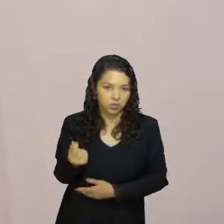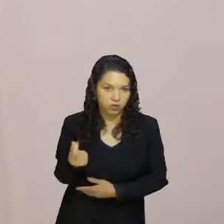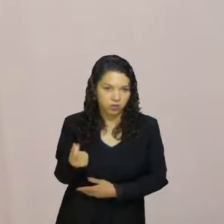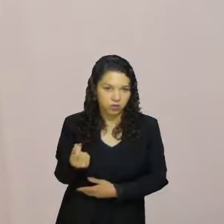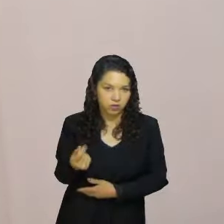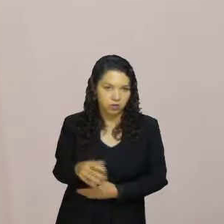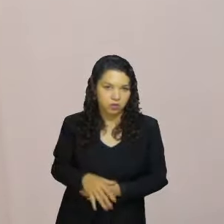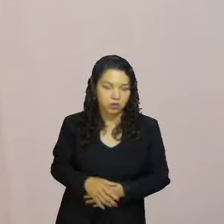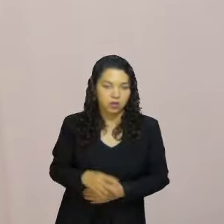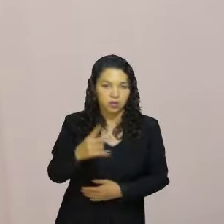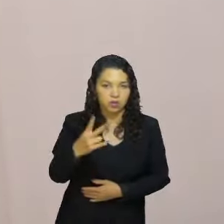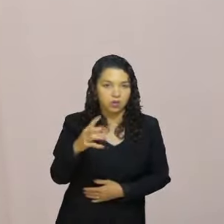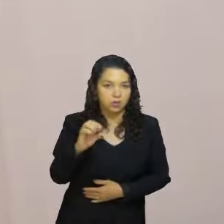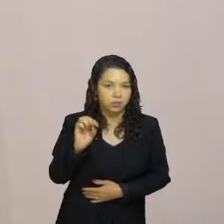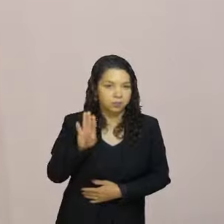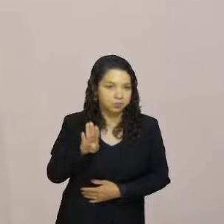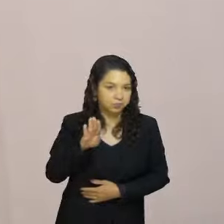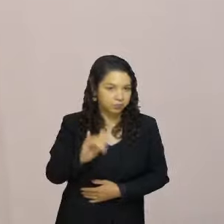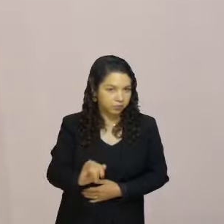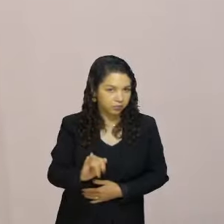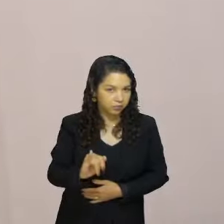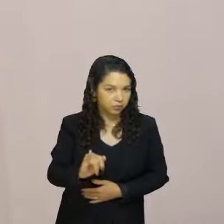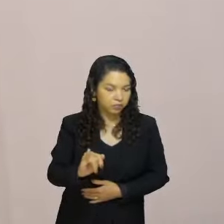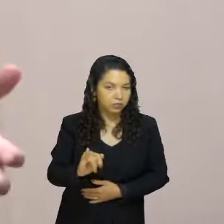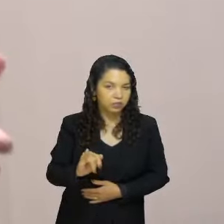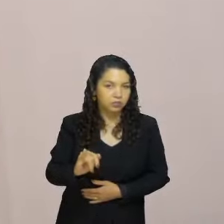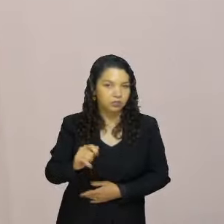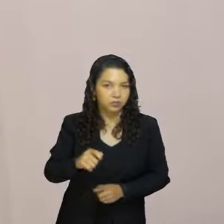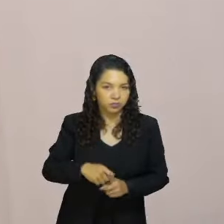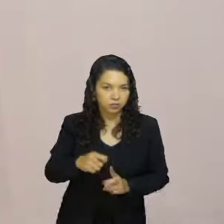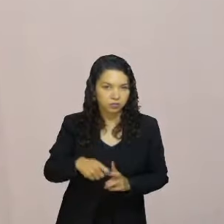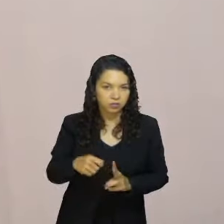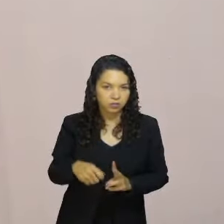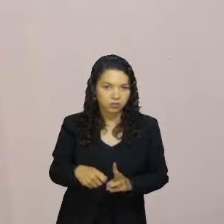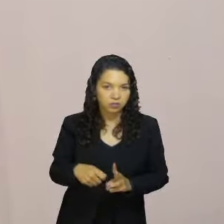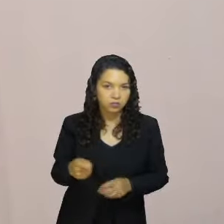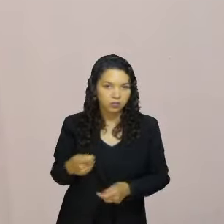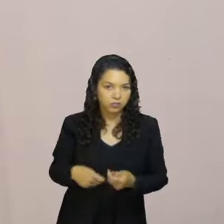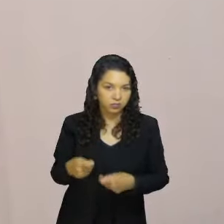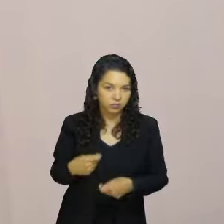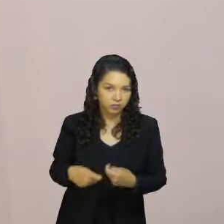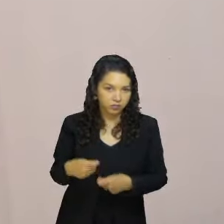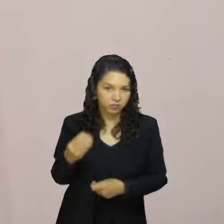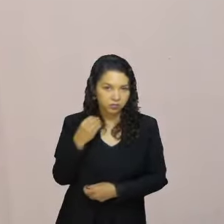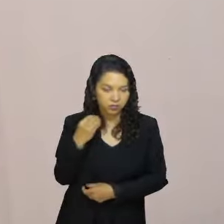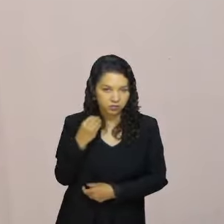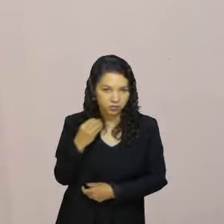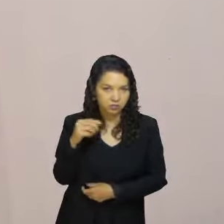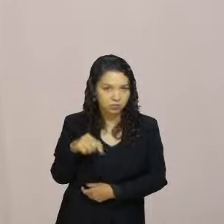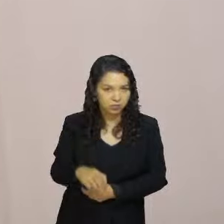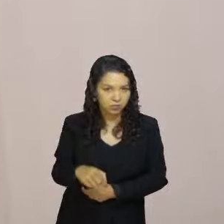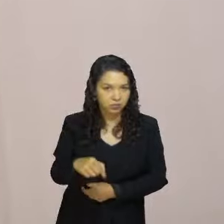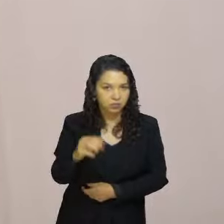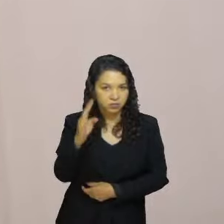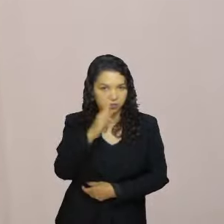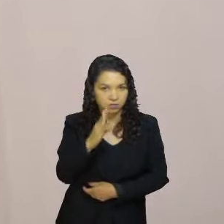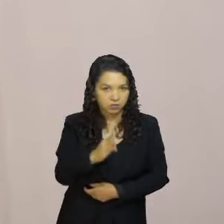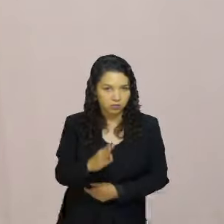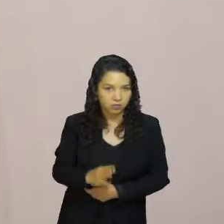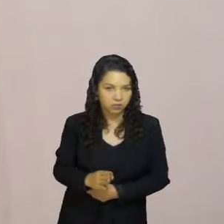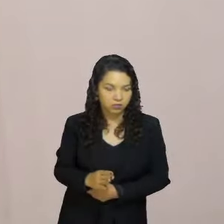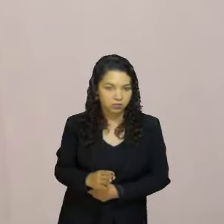20 bilhões de reais por mês numa economia frágil como a economia brasileira. Do Bolsa Família,